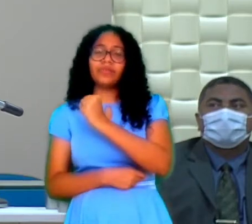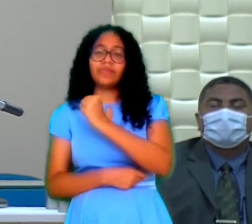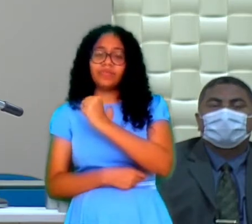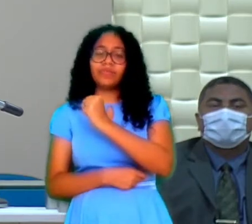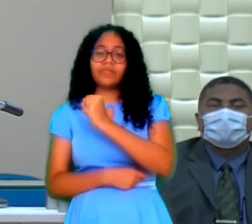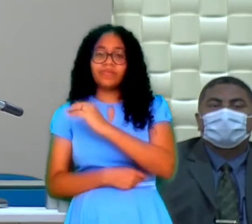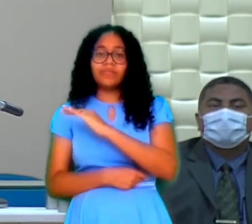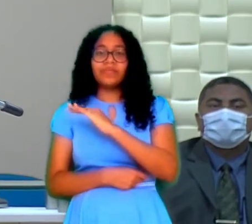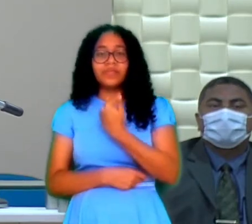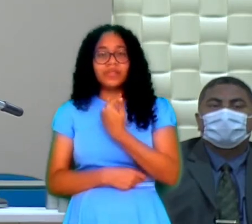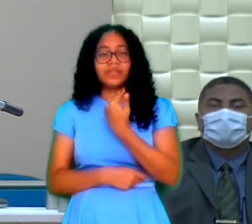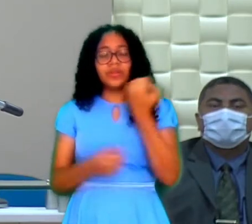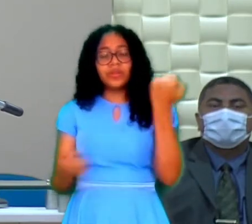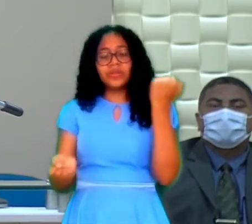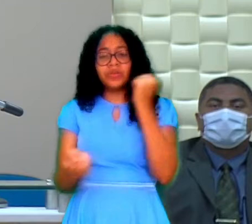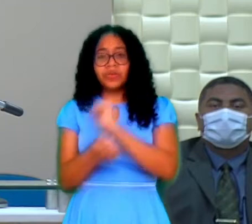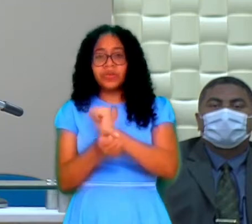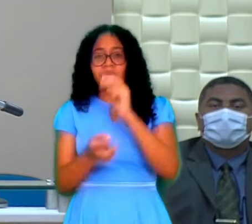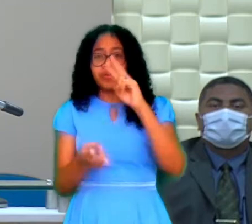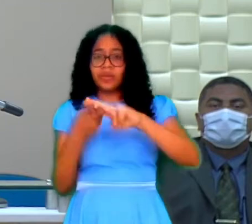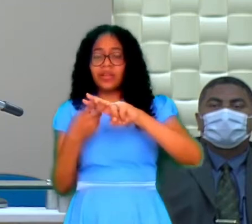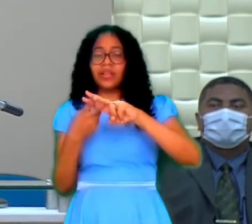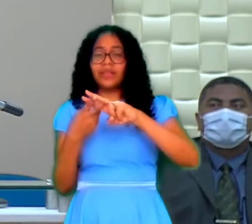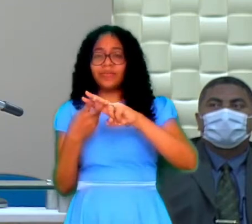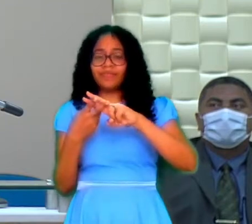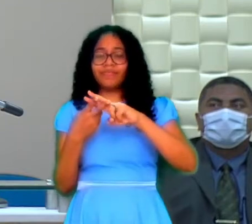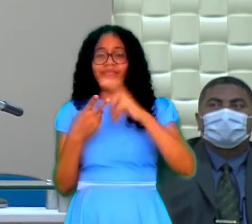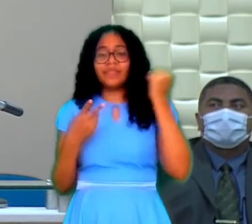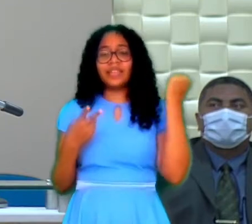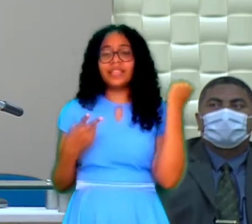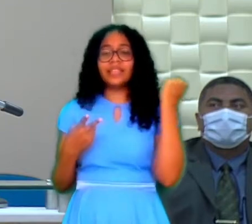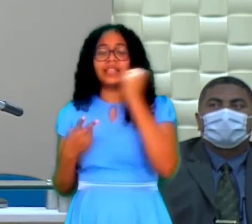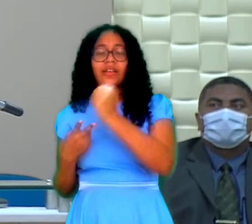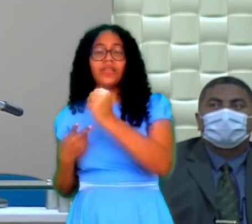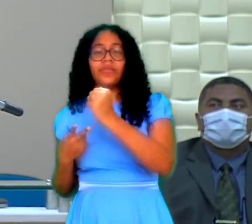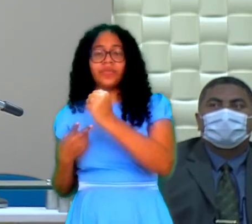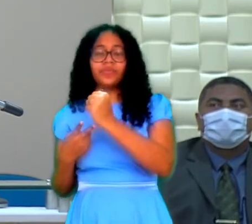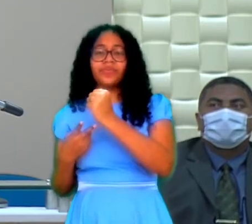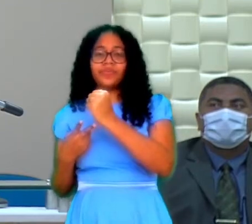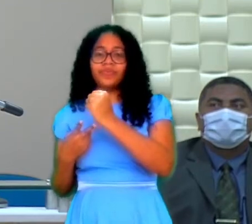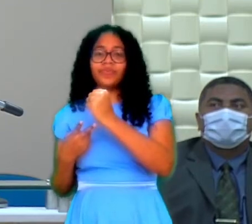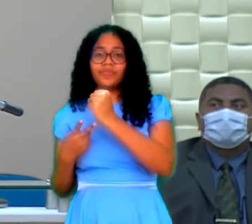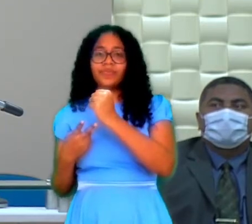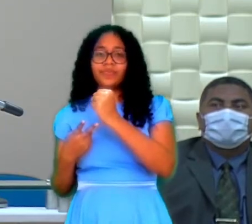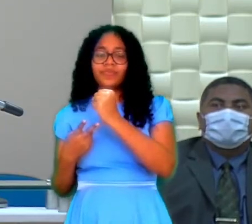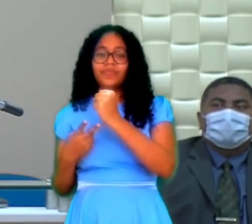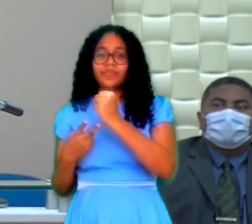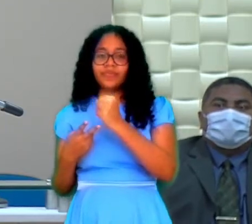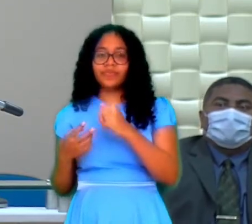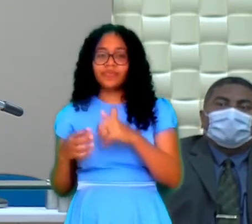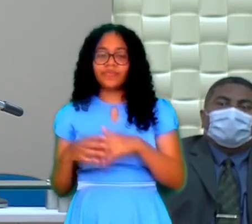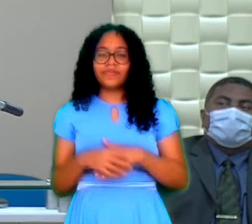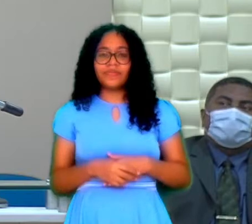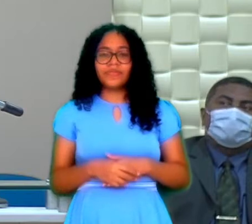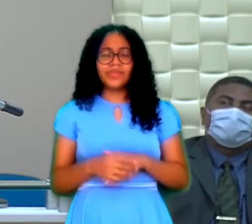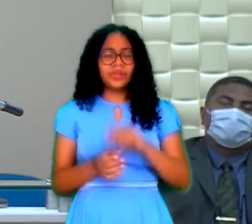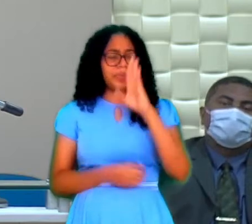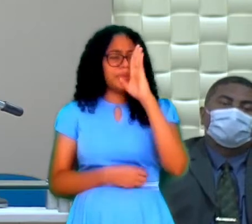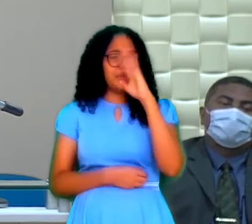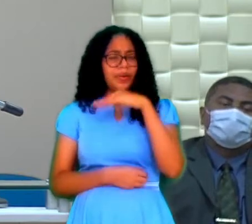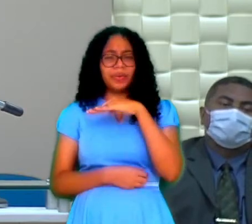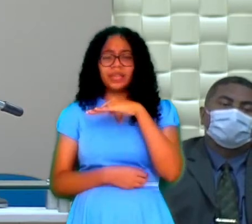os seus prisioneiros com o requinte mais cruel